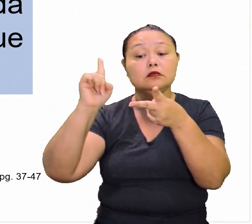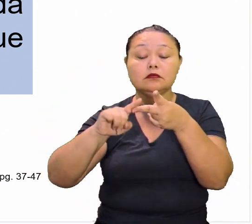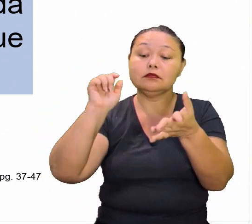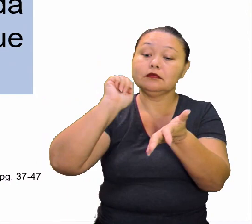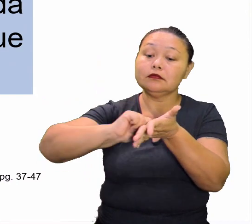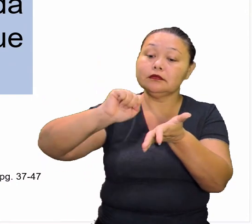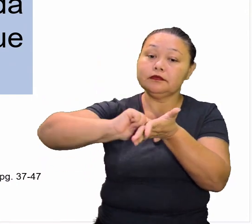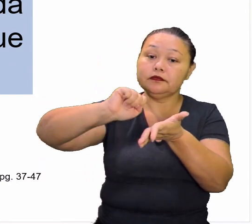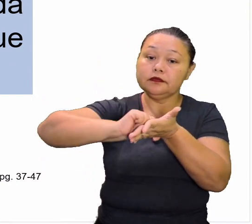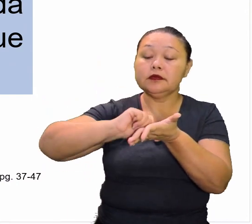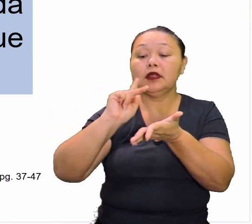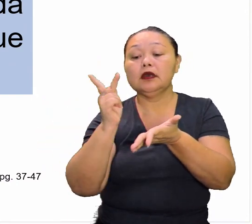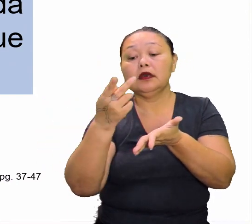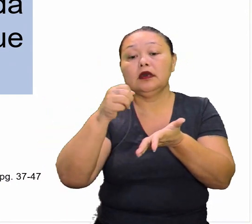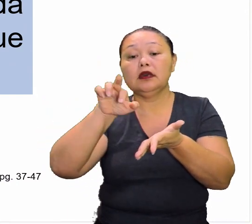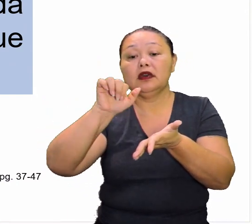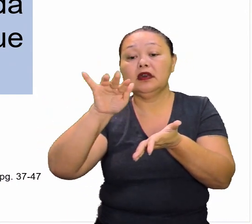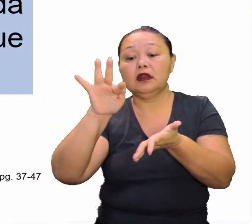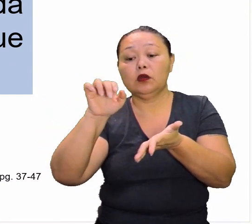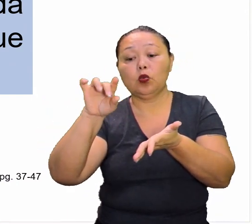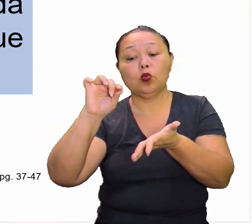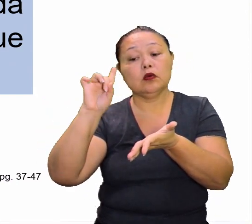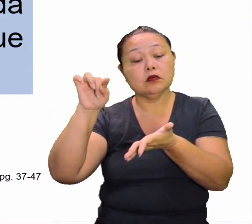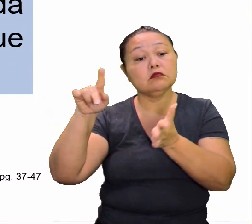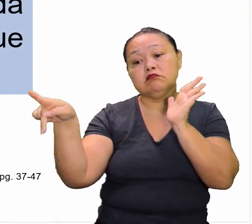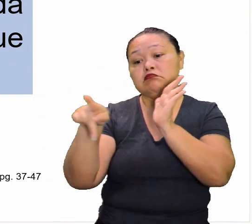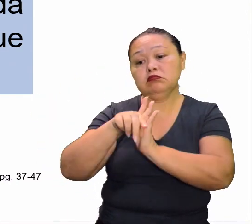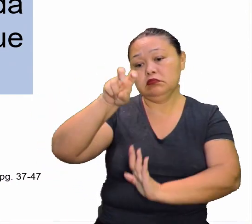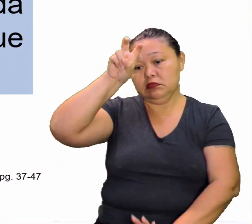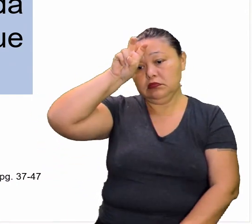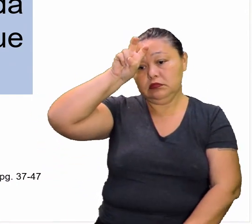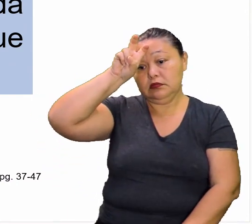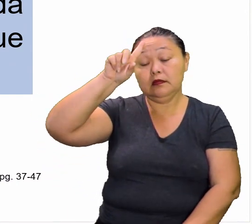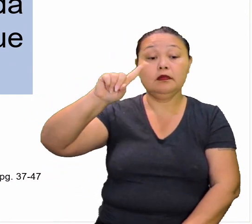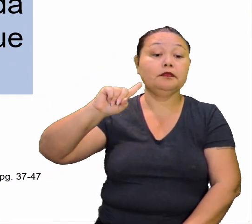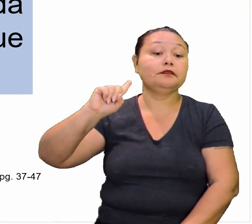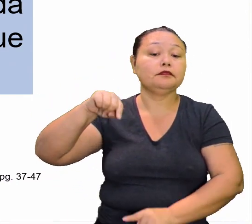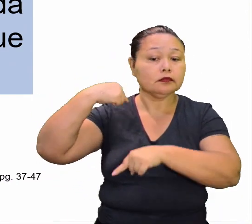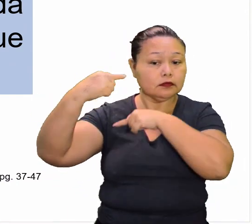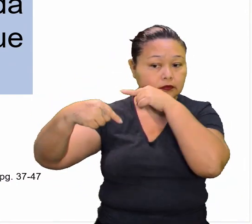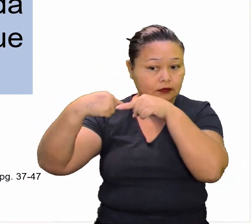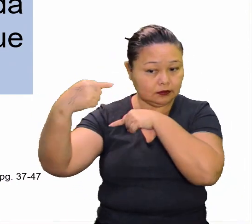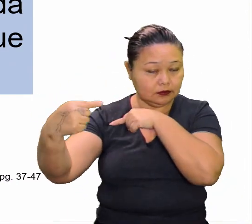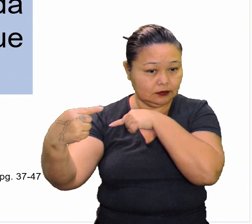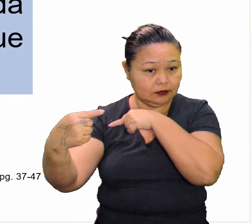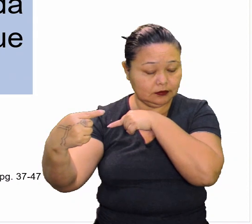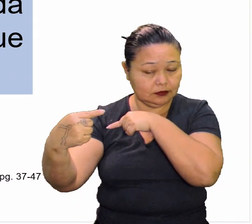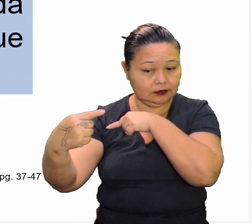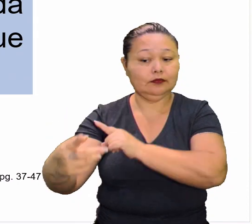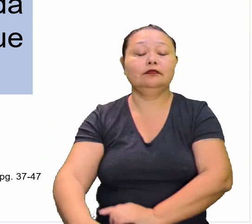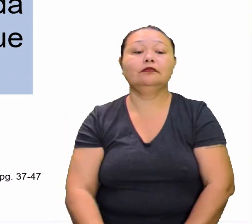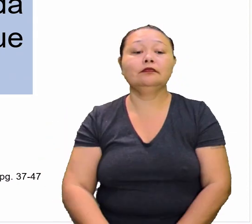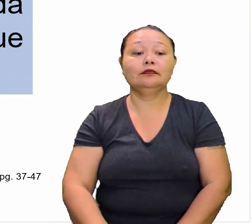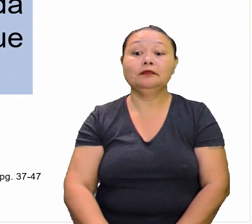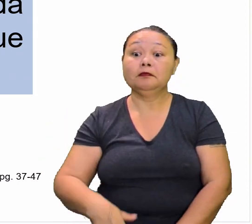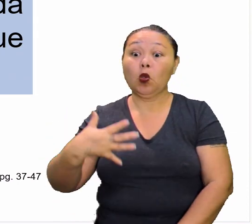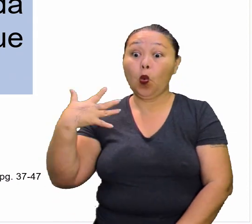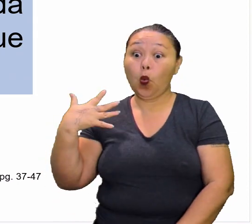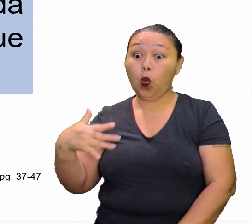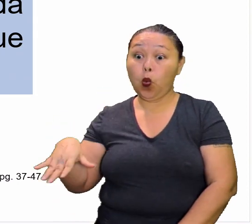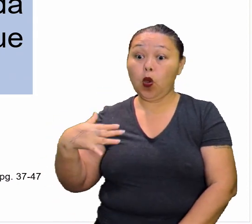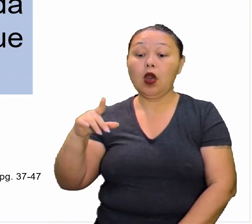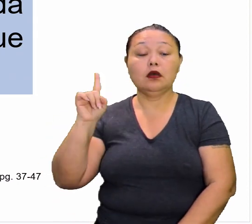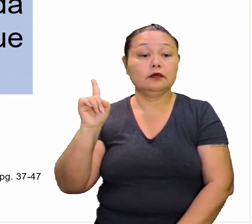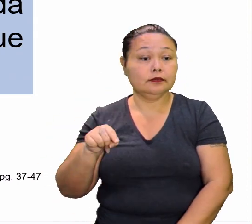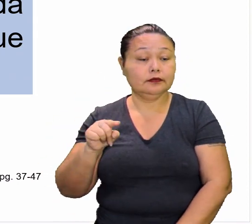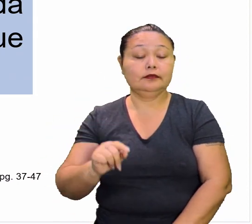escrita hieróglifa, que já são dos egípcios. Mas lá na frente, caraca, professor, é